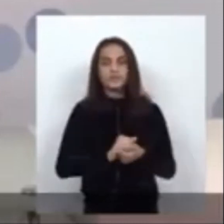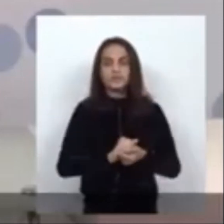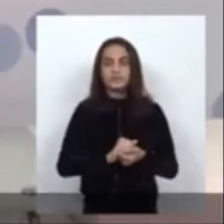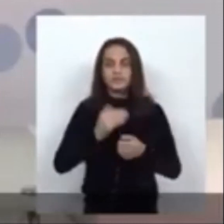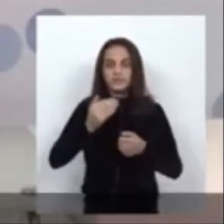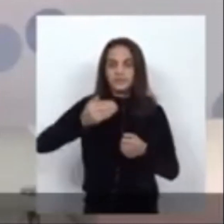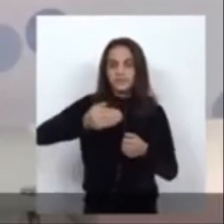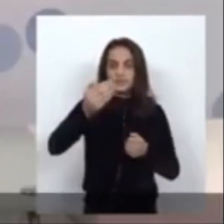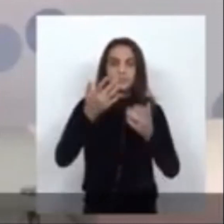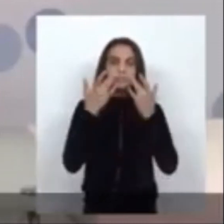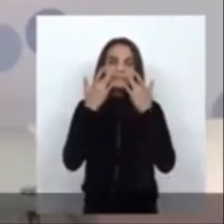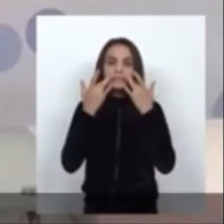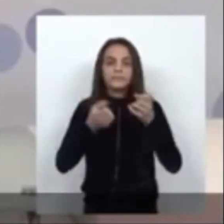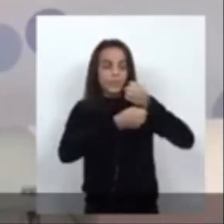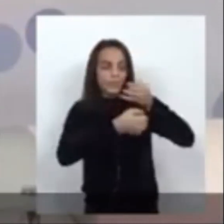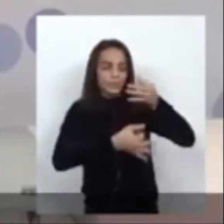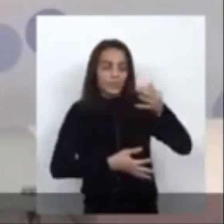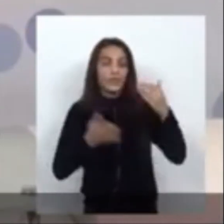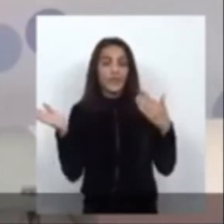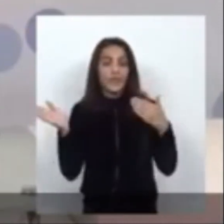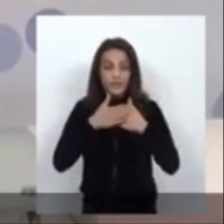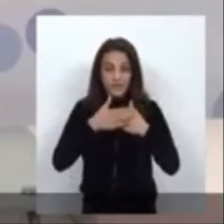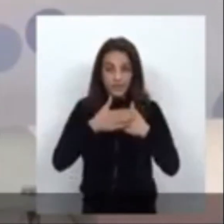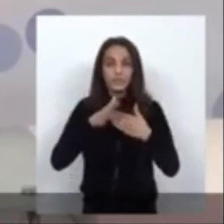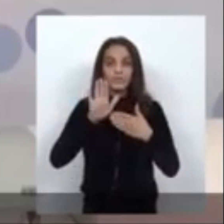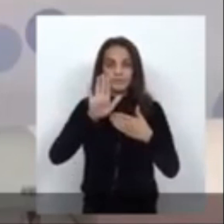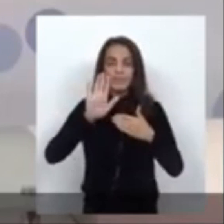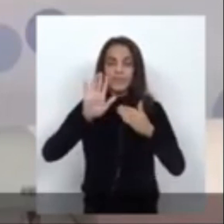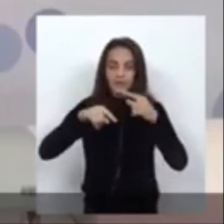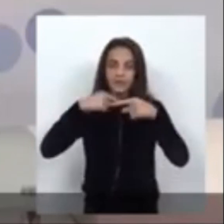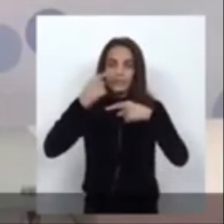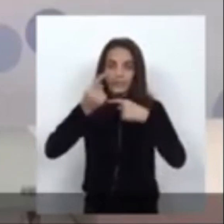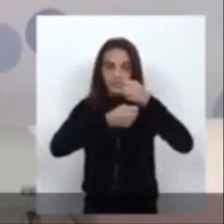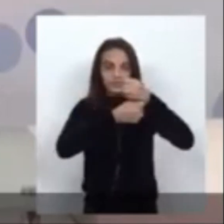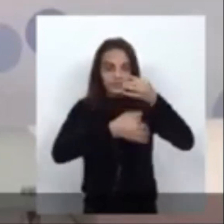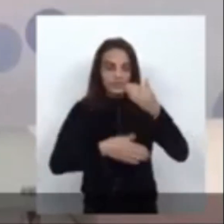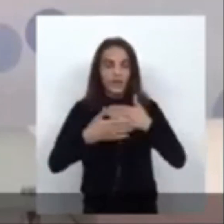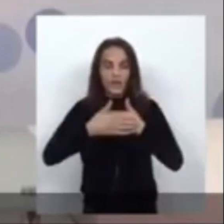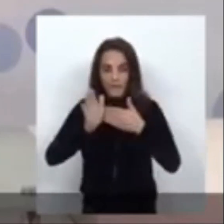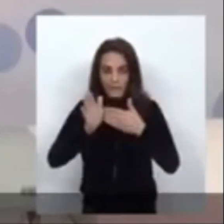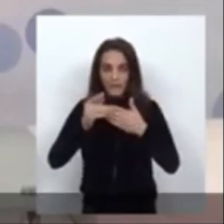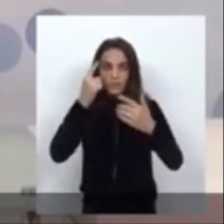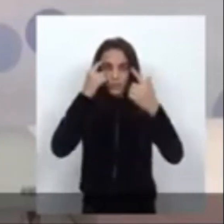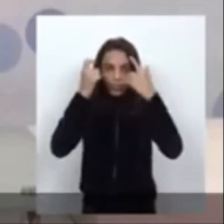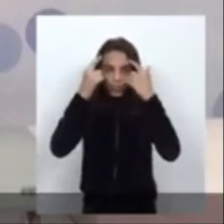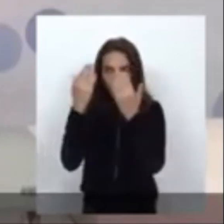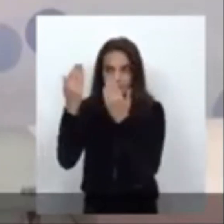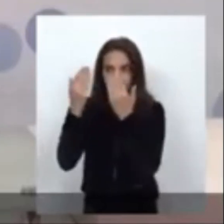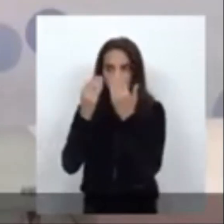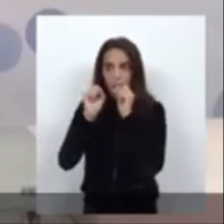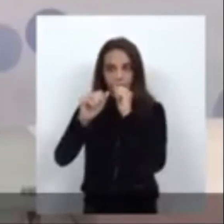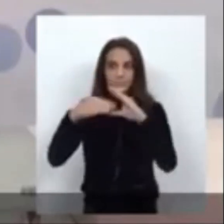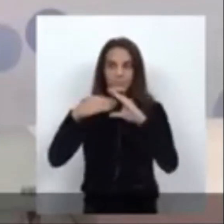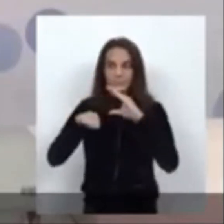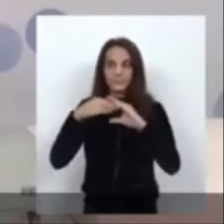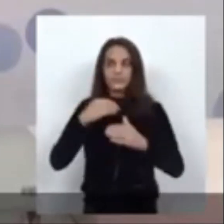a apresentação, o chat está fechado por enquanto, mas logo, logo o chat estará aberto para as dúvidas, tá? Então, vão anotando aí